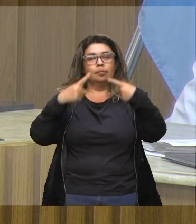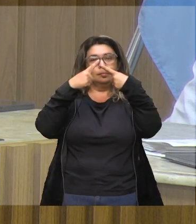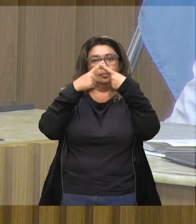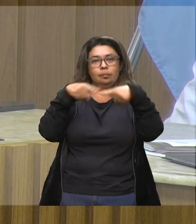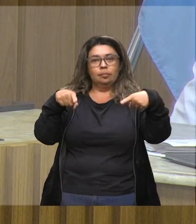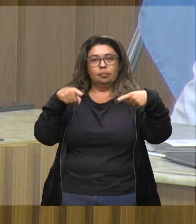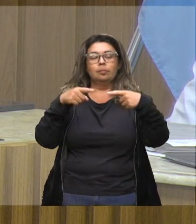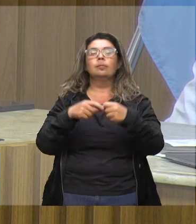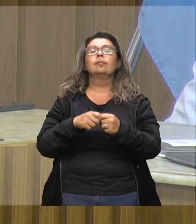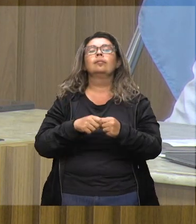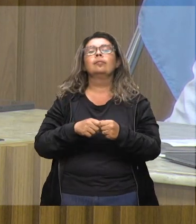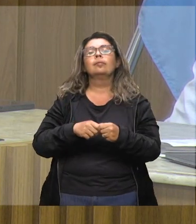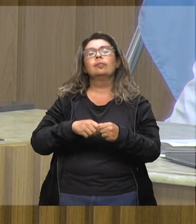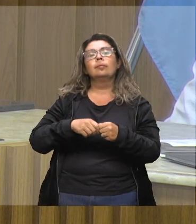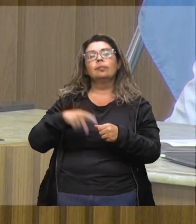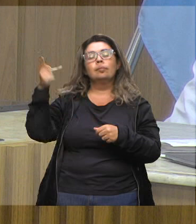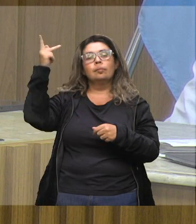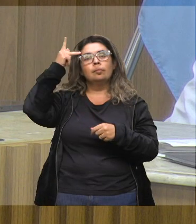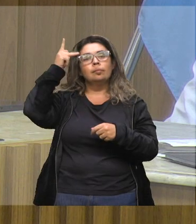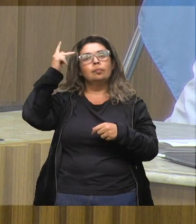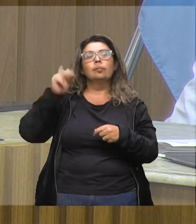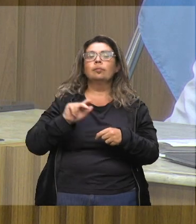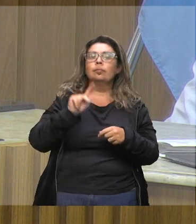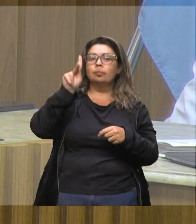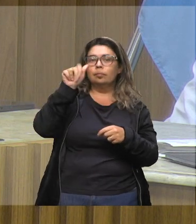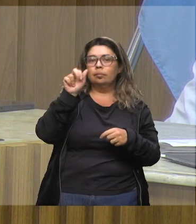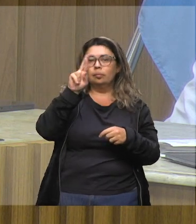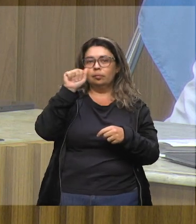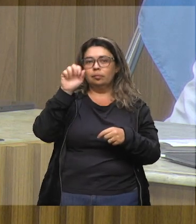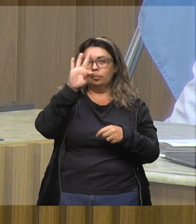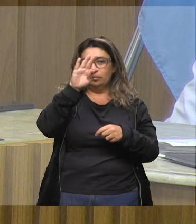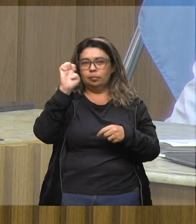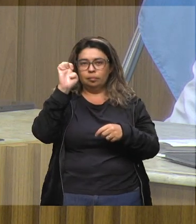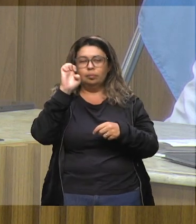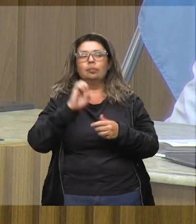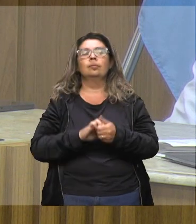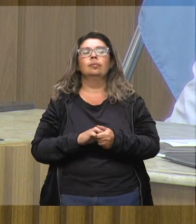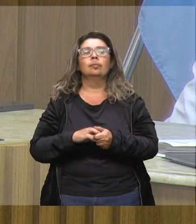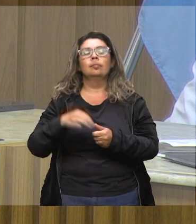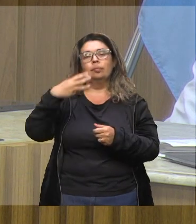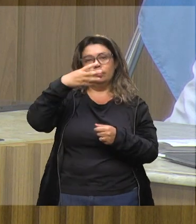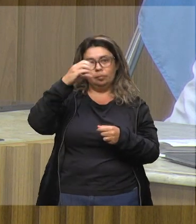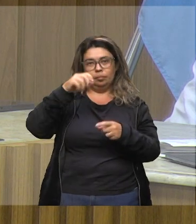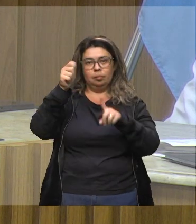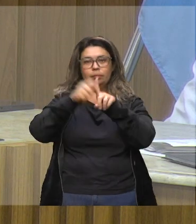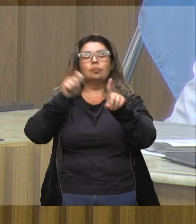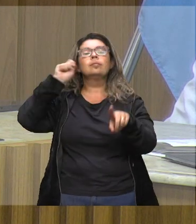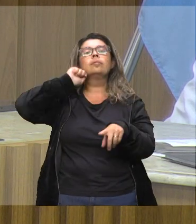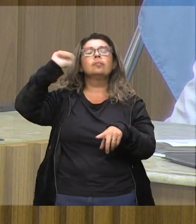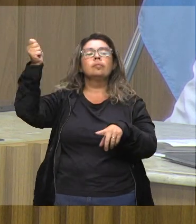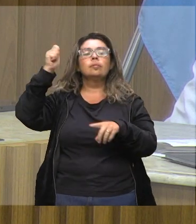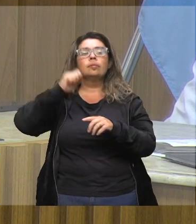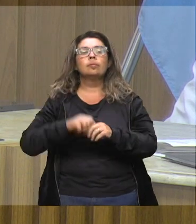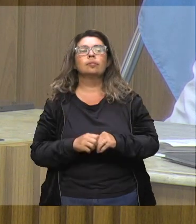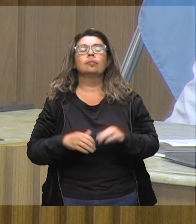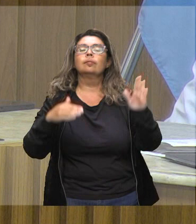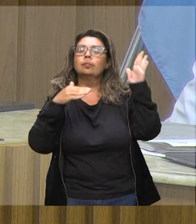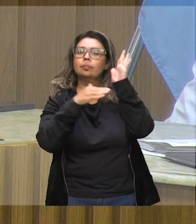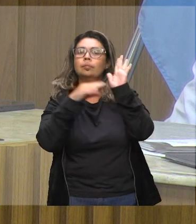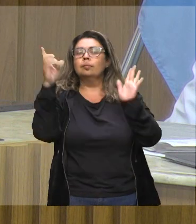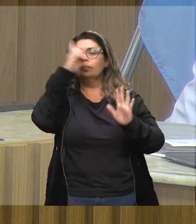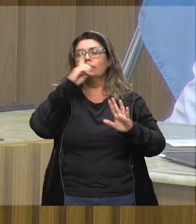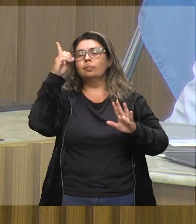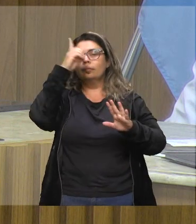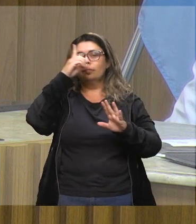de Karatê, que foi realizado no dia 30/4 deste ano, no último domingo. Estive